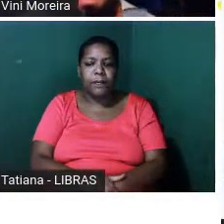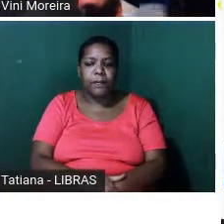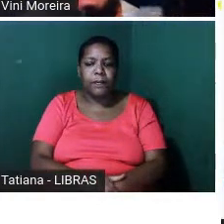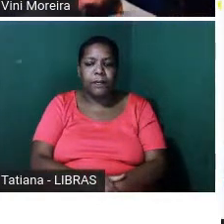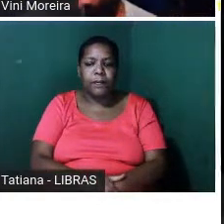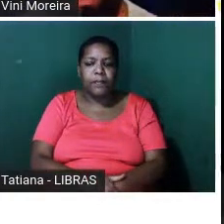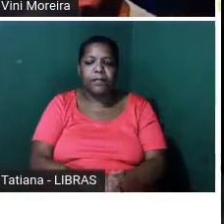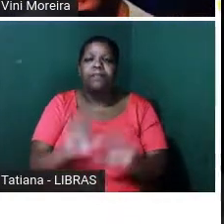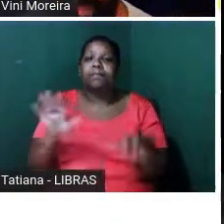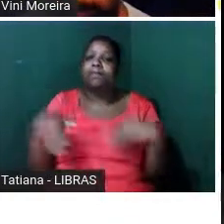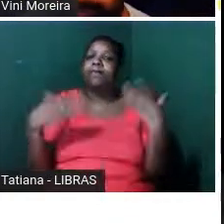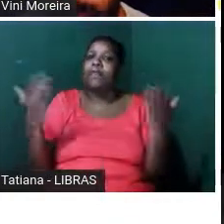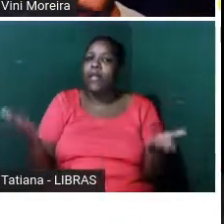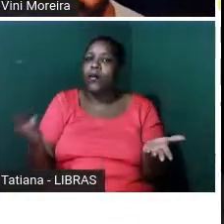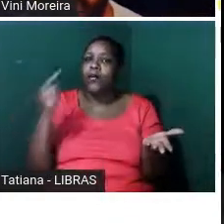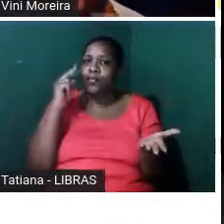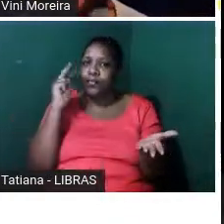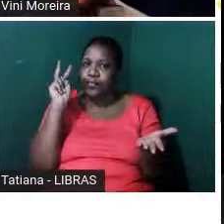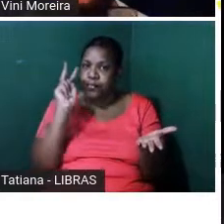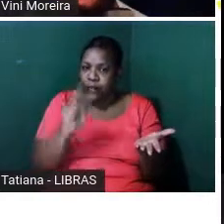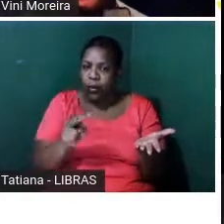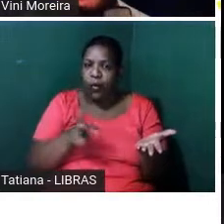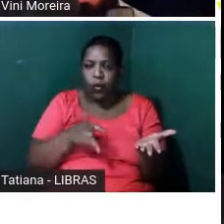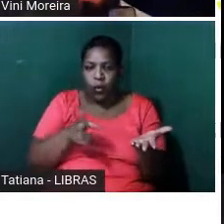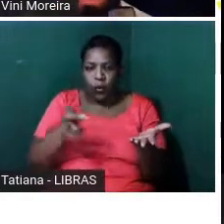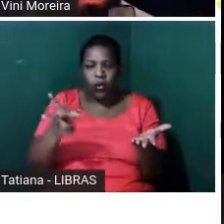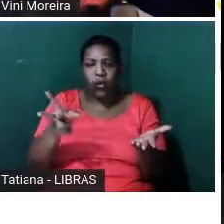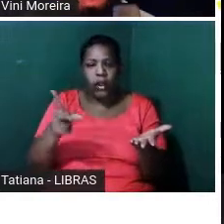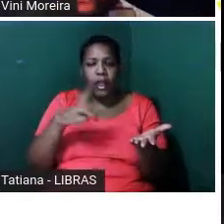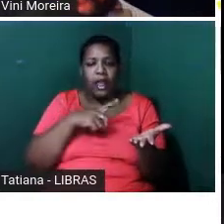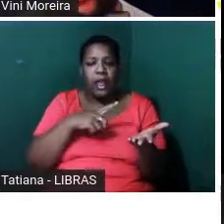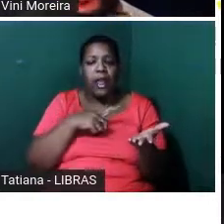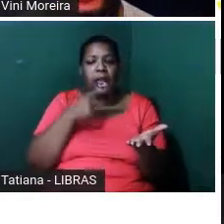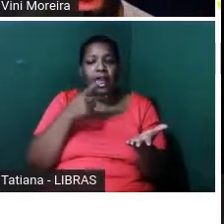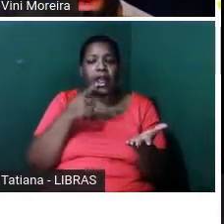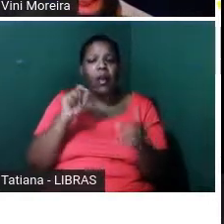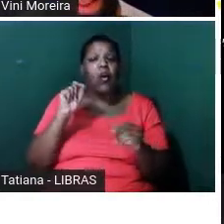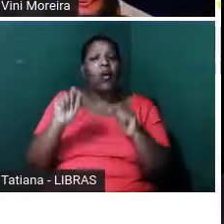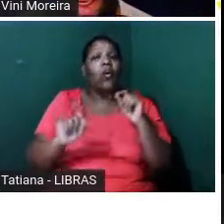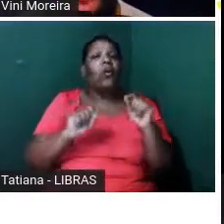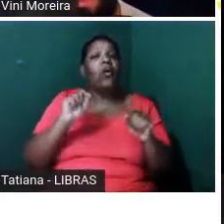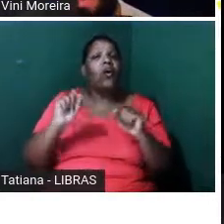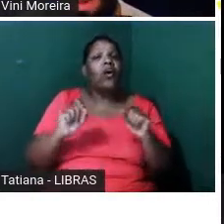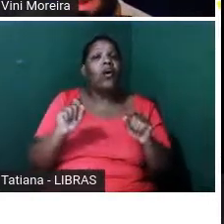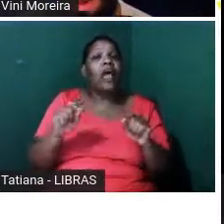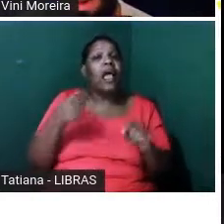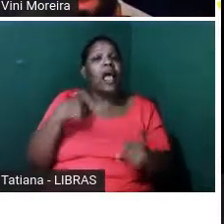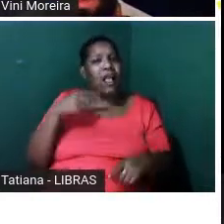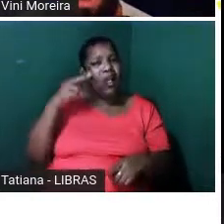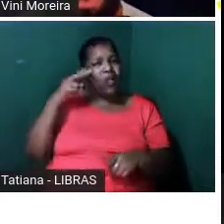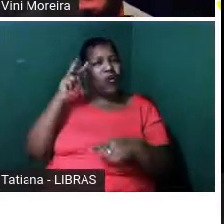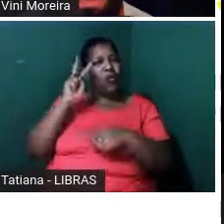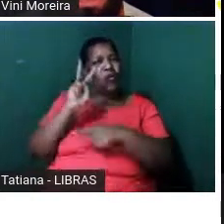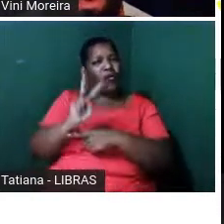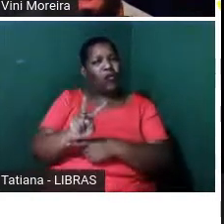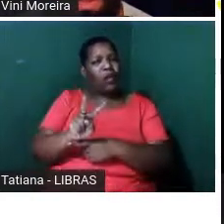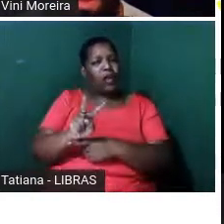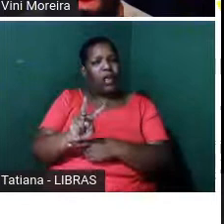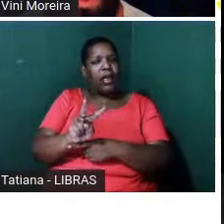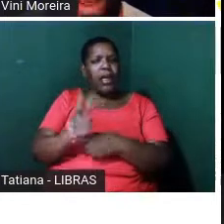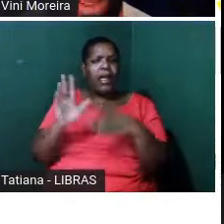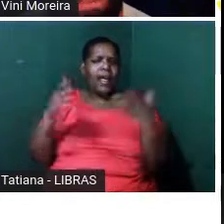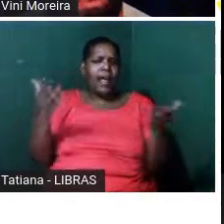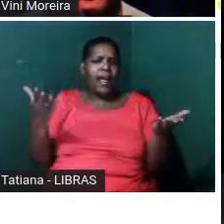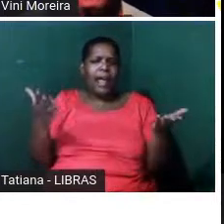Oi e aí com isso eu vou continuar dar uma compartilhada com isso eu vi que é isso foi assim